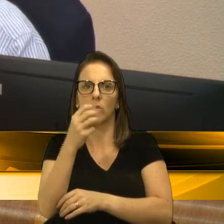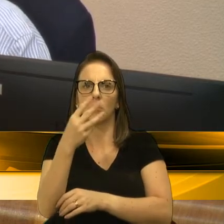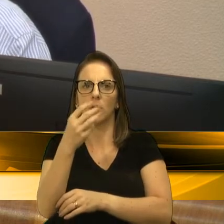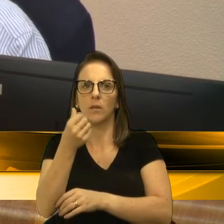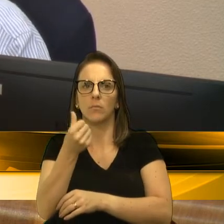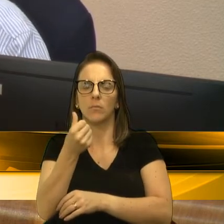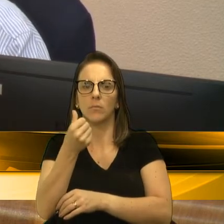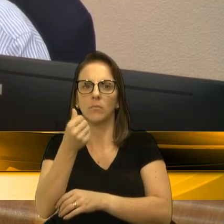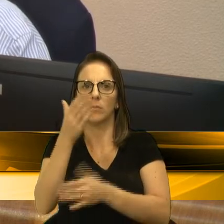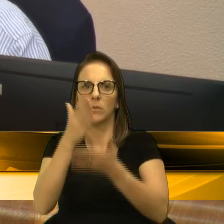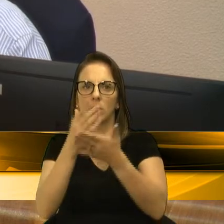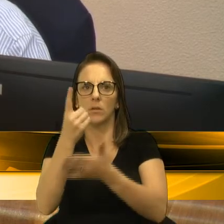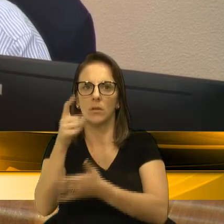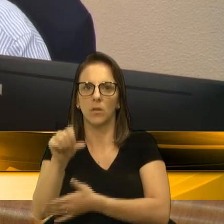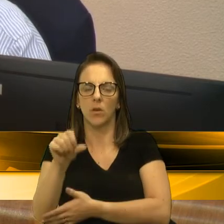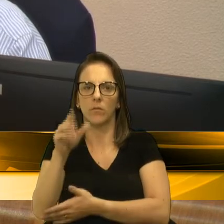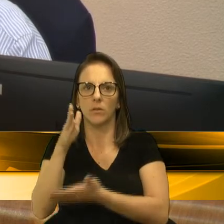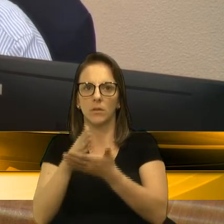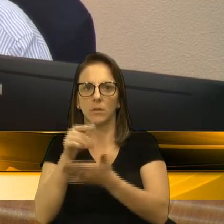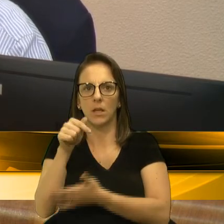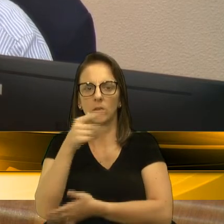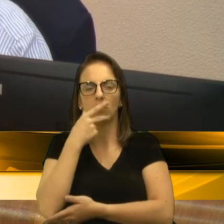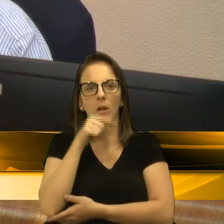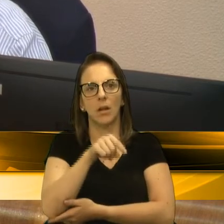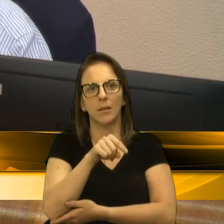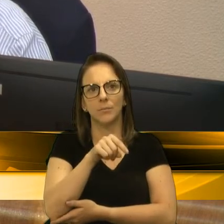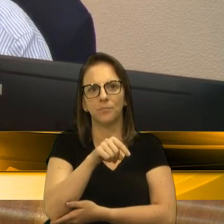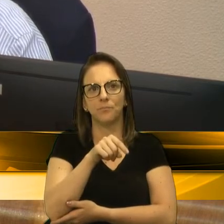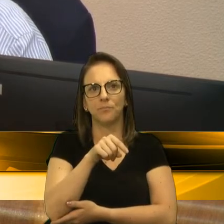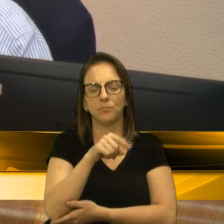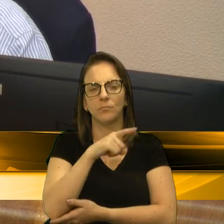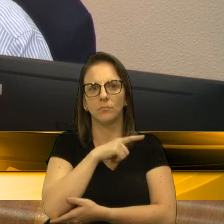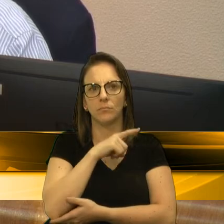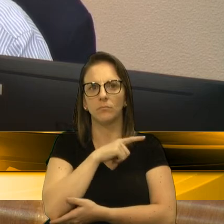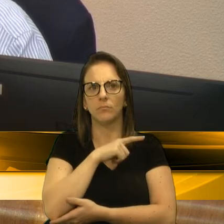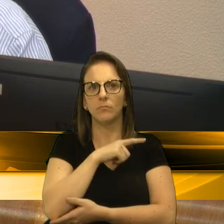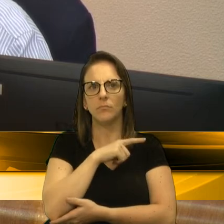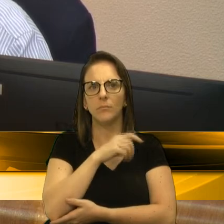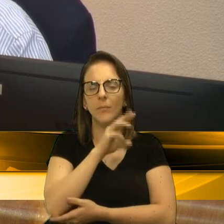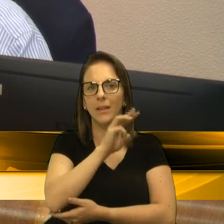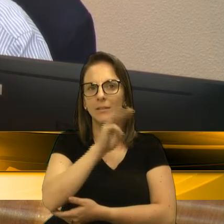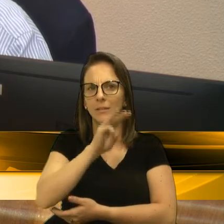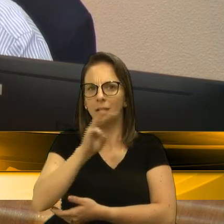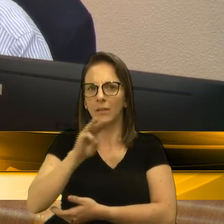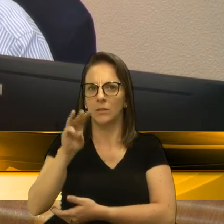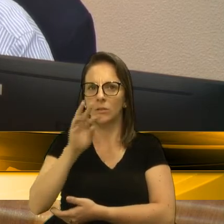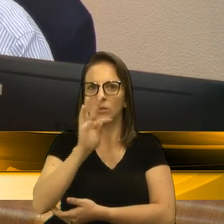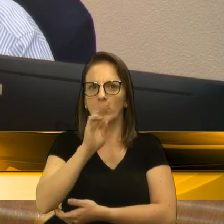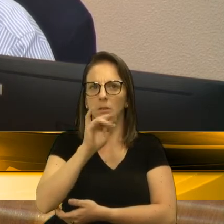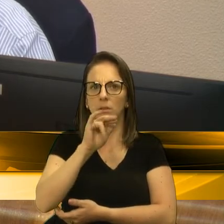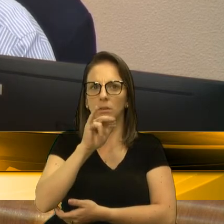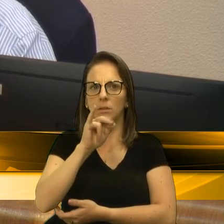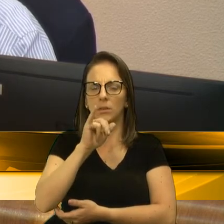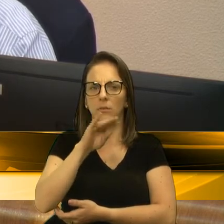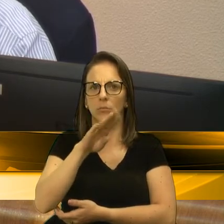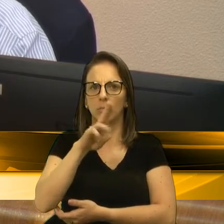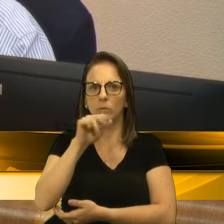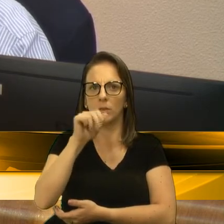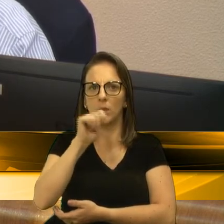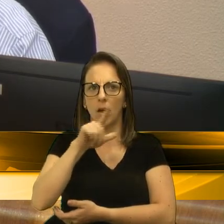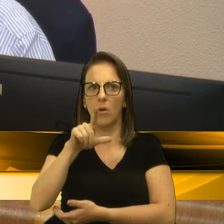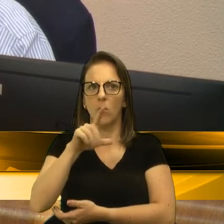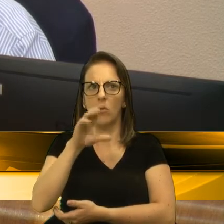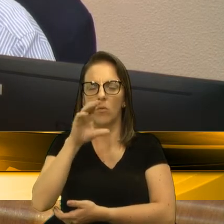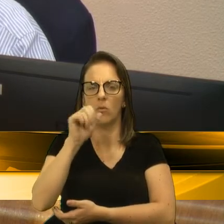029.182-200/19-7, aos quais foram obtidos no site do Tribunal de Contas do Estado e que a solicitação em que a comissão obtenha a íntegra dos documentos. A